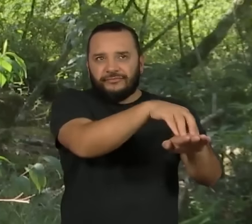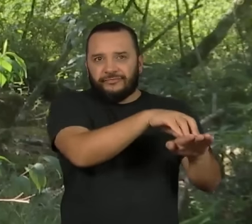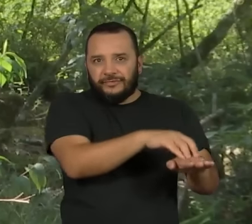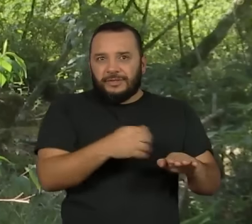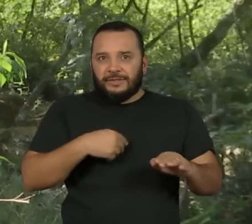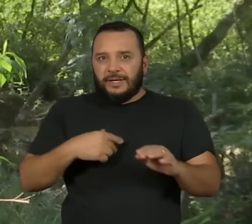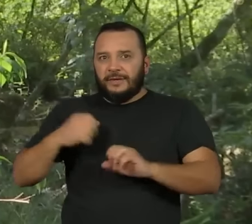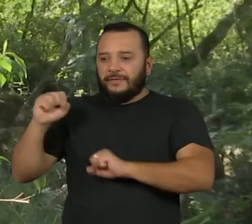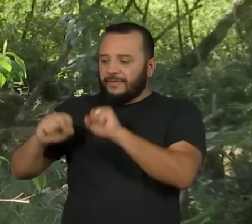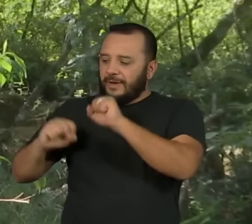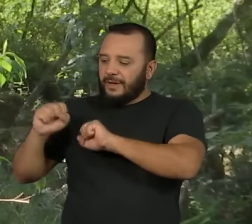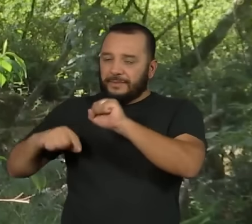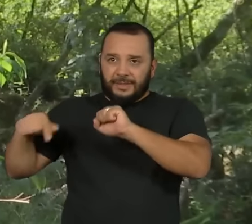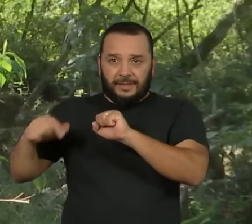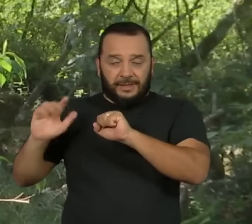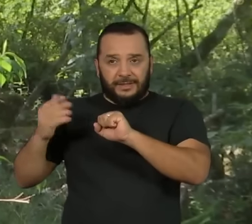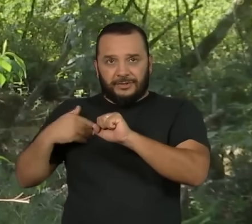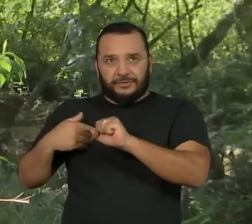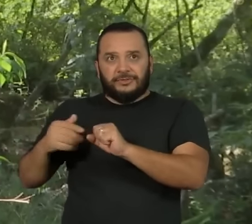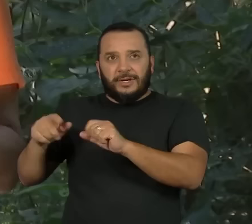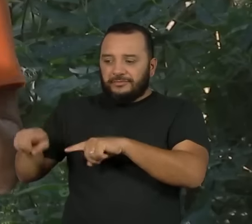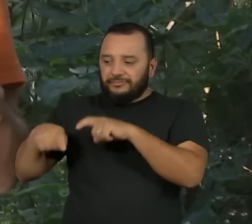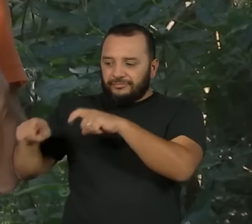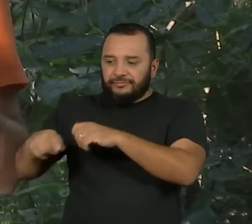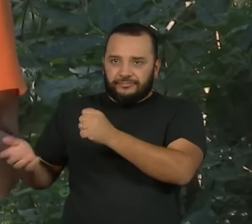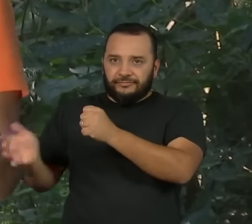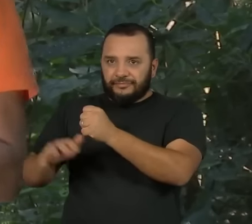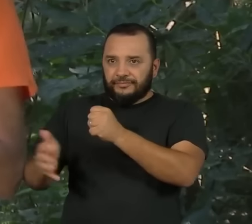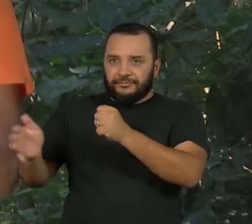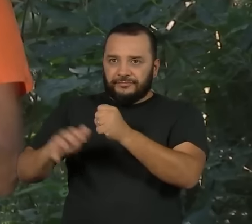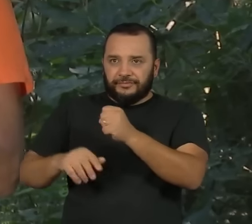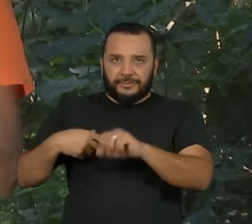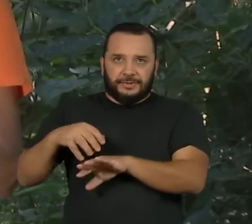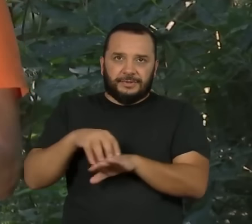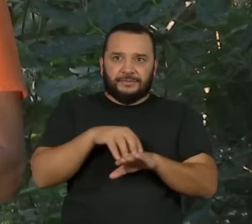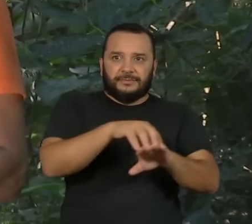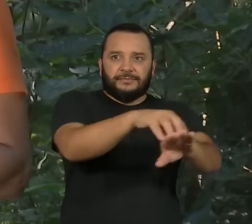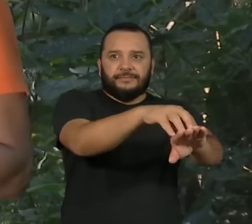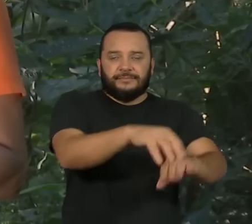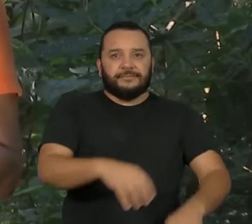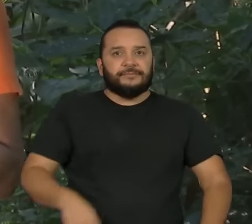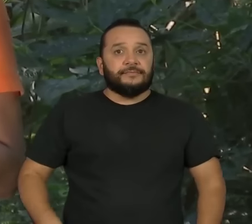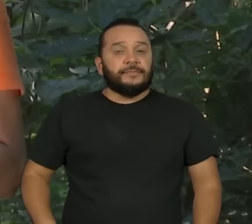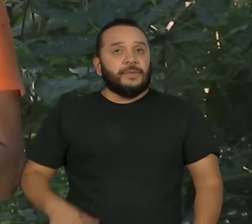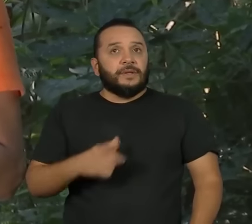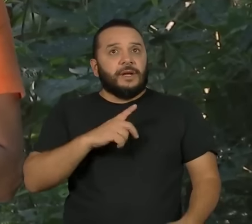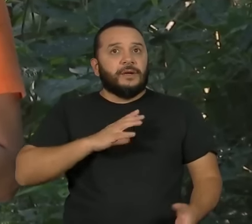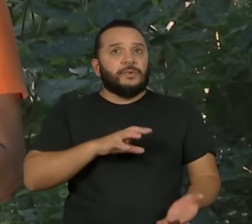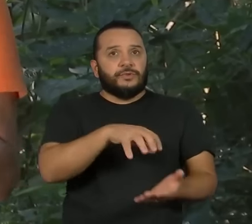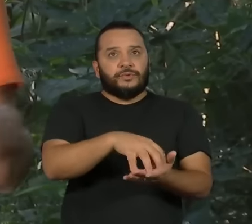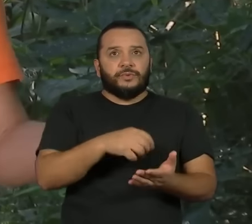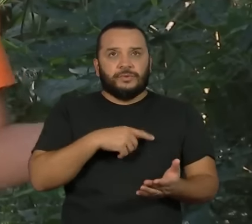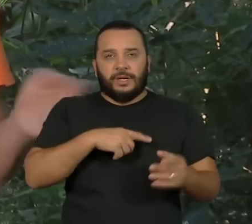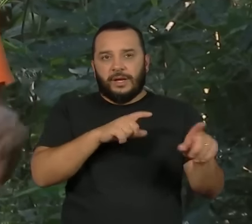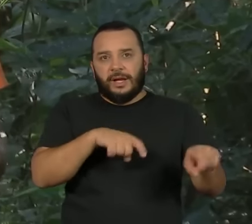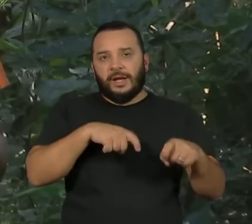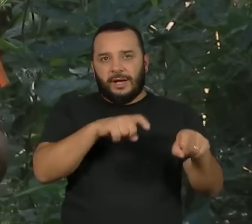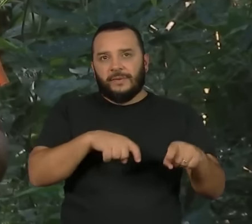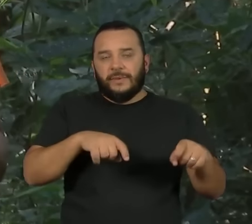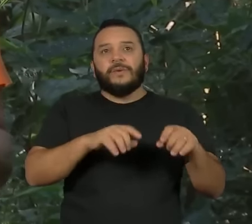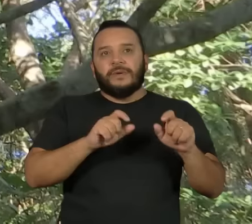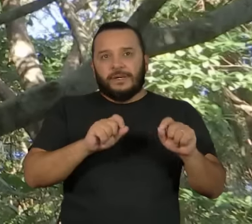produção com a preservação. Essas mudas vieram do Instituto Água e Terra do Paraná e